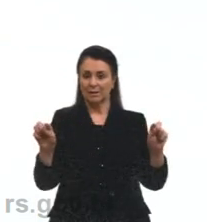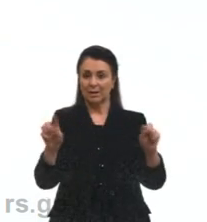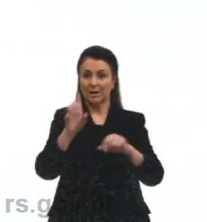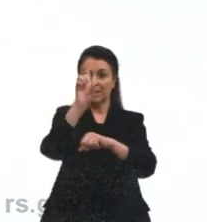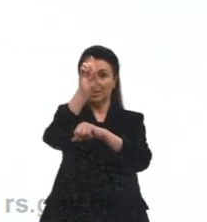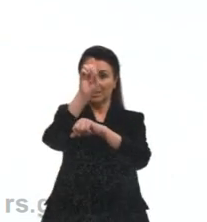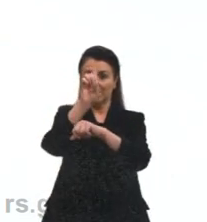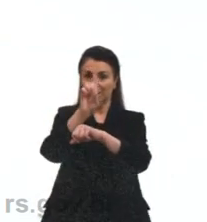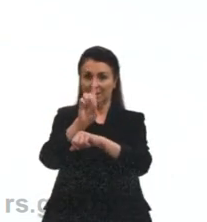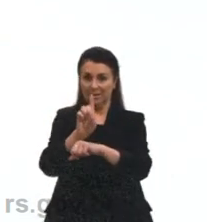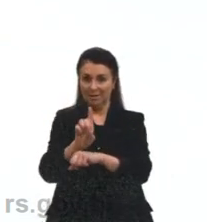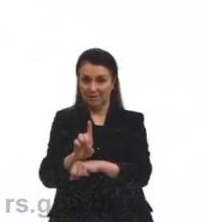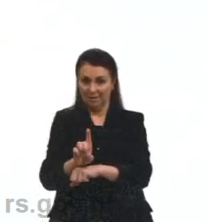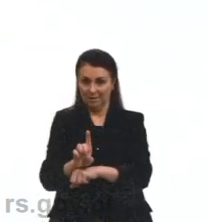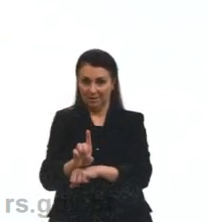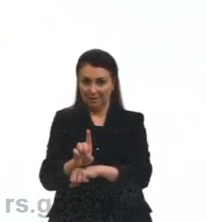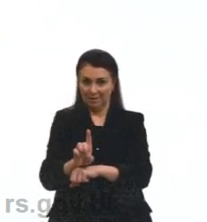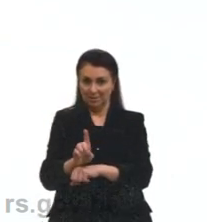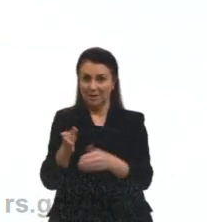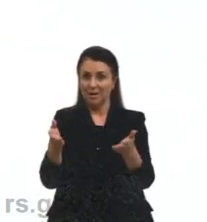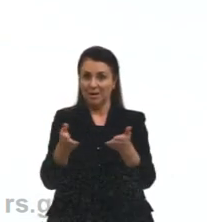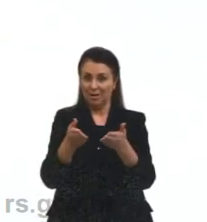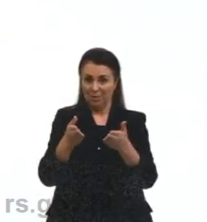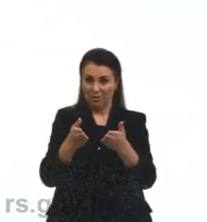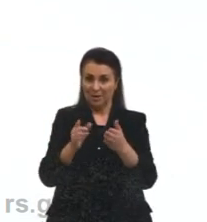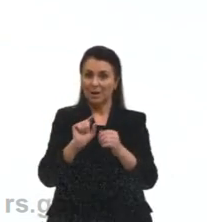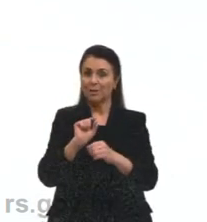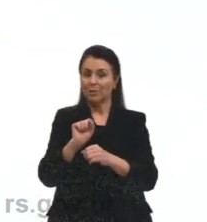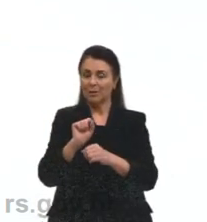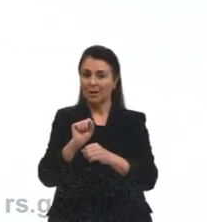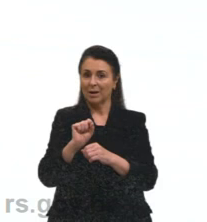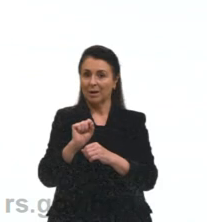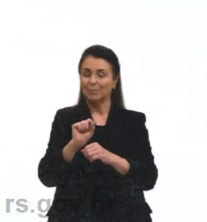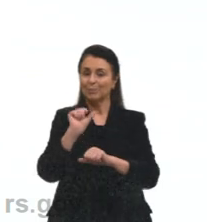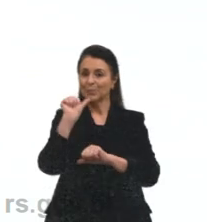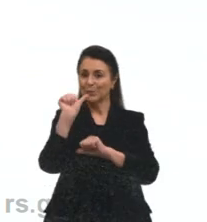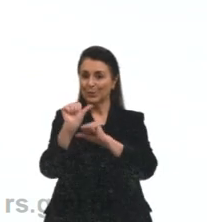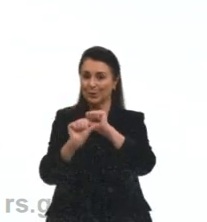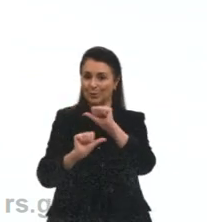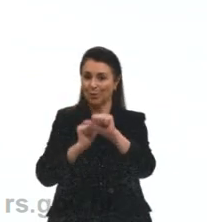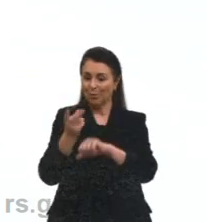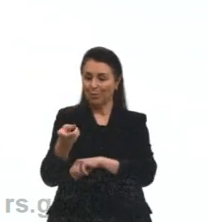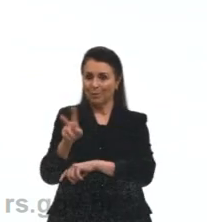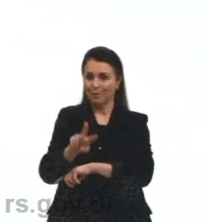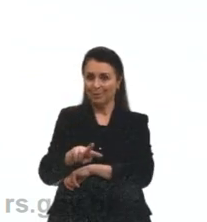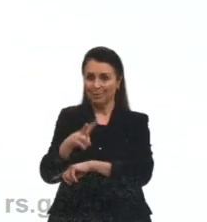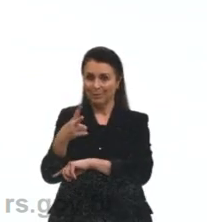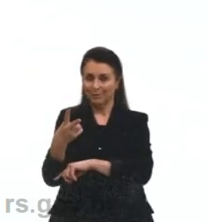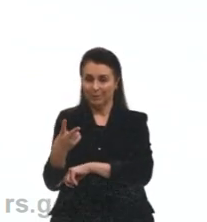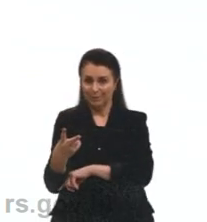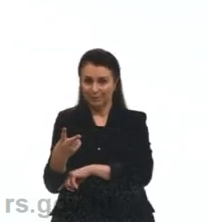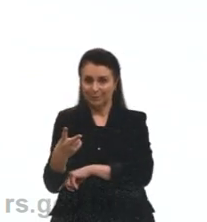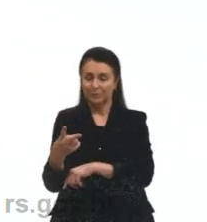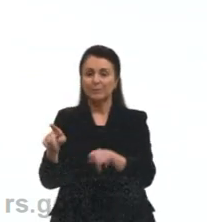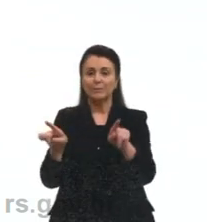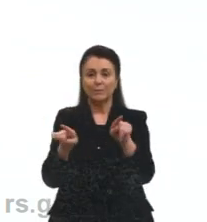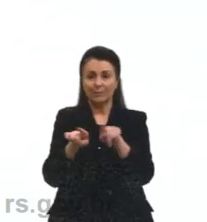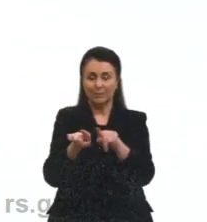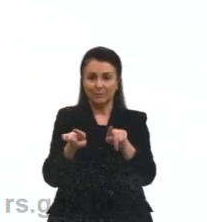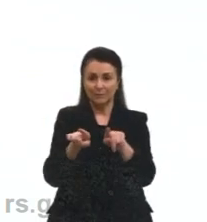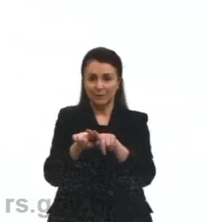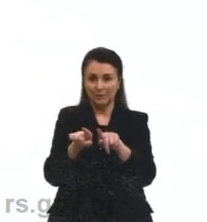densidade absoluta vai ser o oposto e o sentido né também vai ser